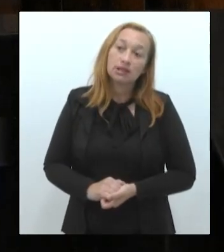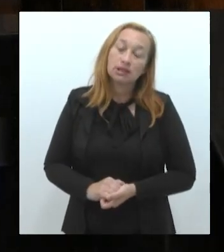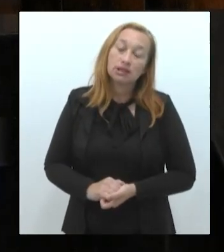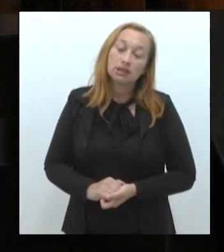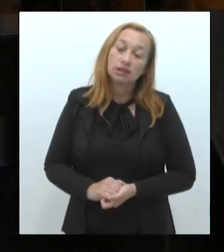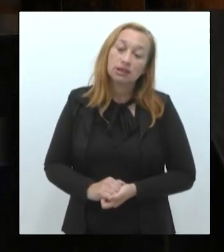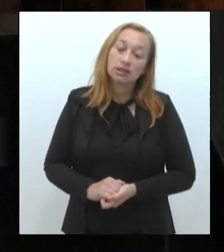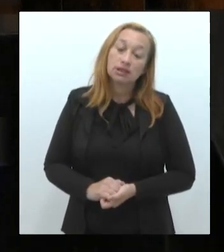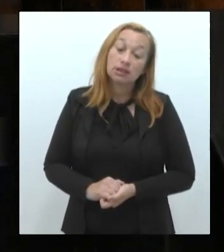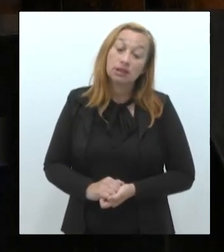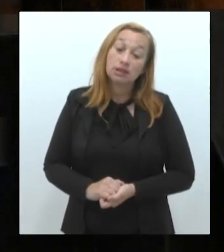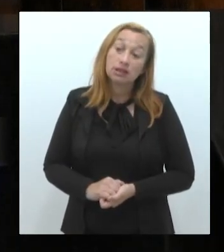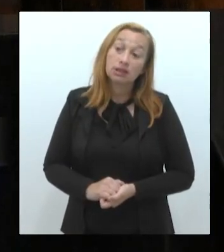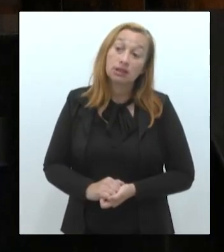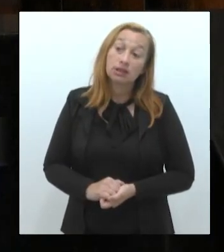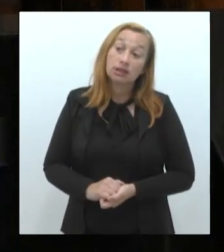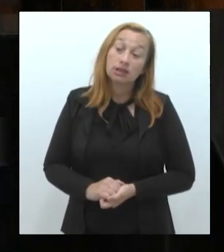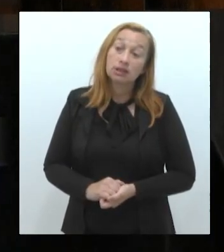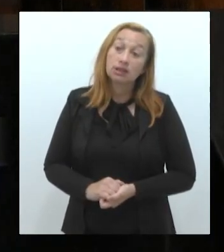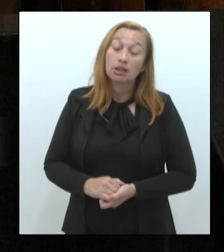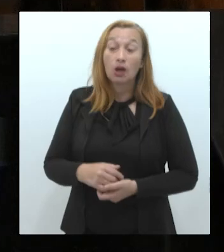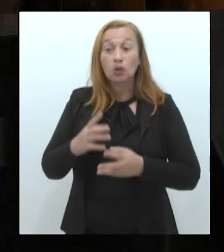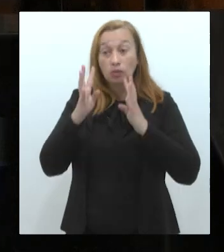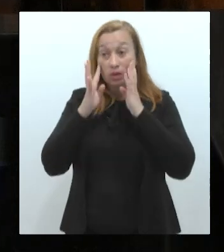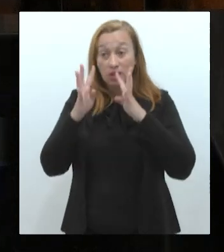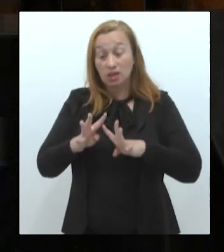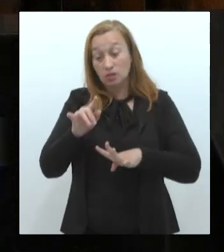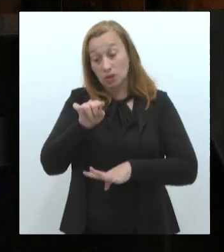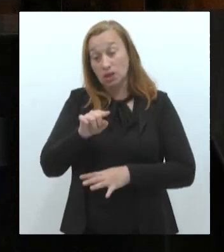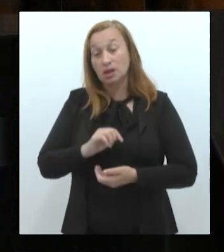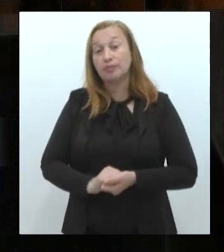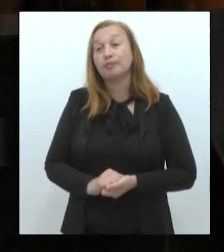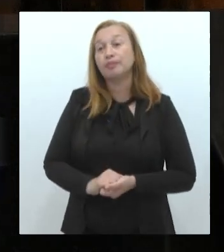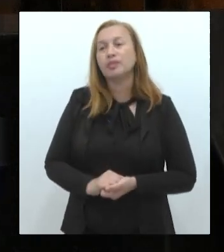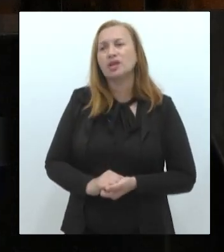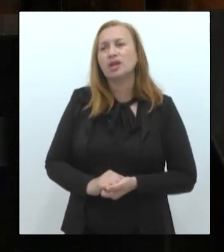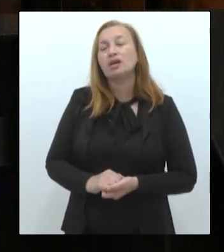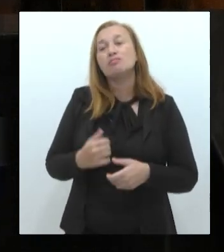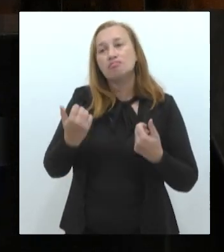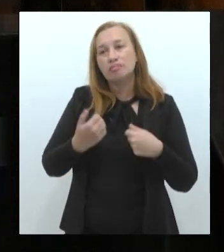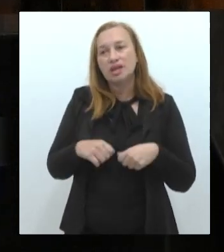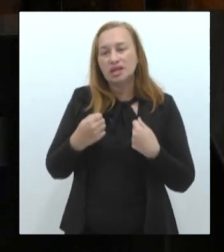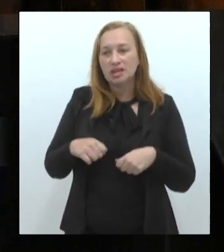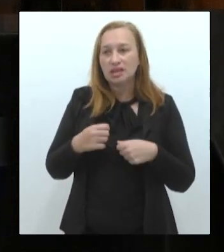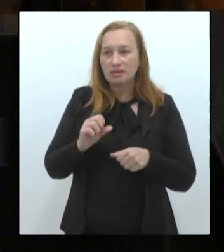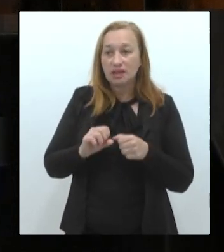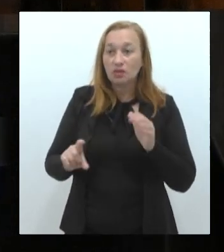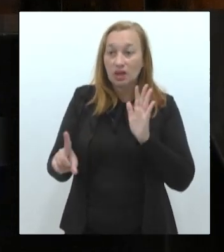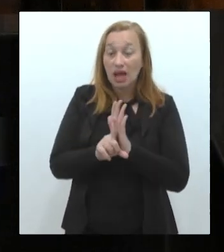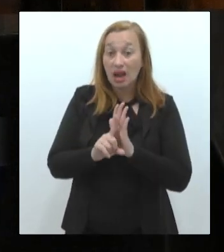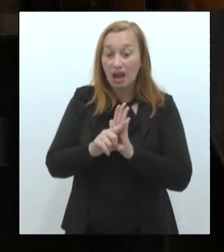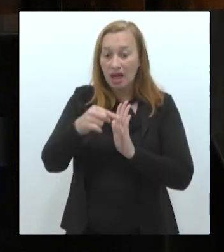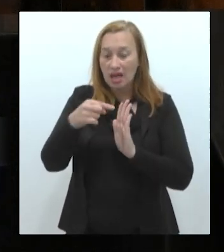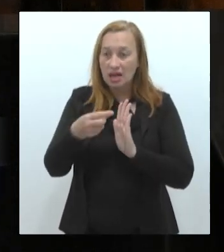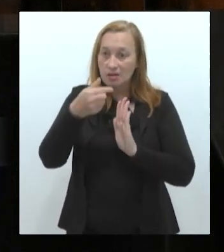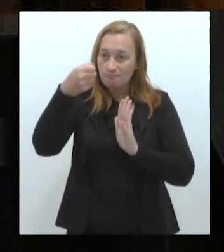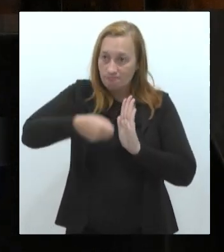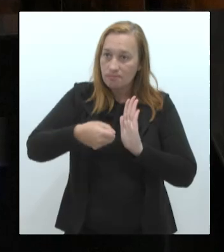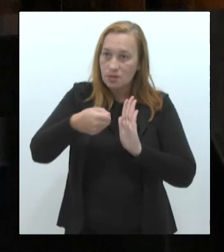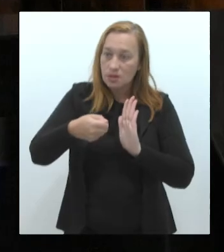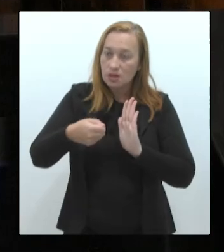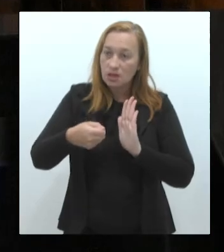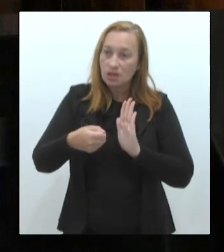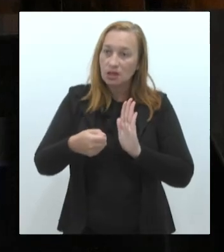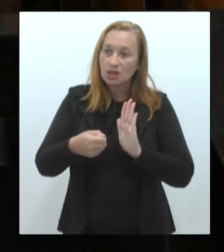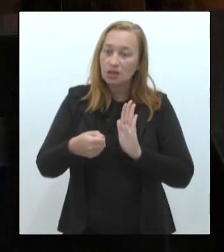já aconteceu. Eu estou chamando a atenção aqui que tem que se fazer o que a lei manda para o